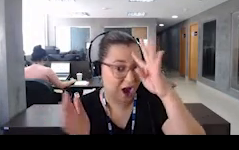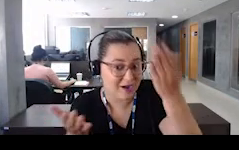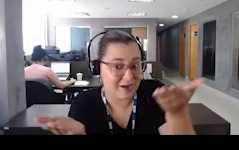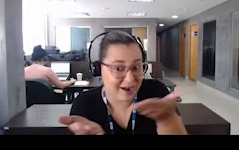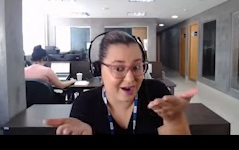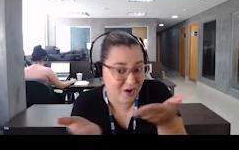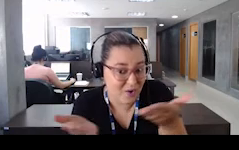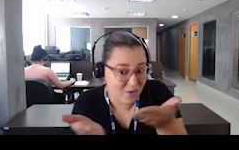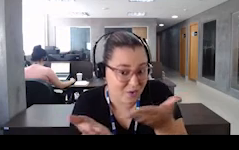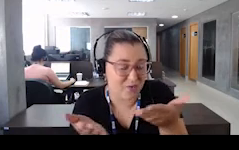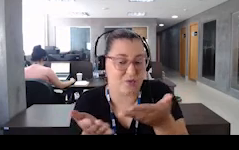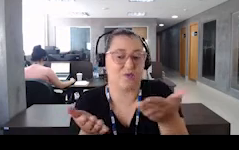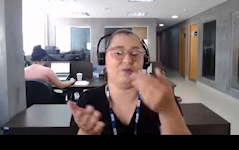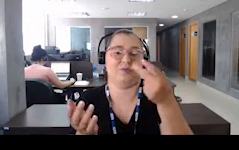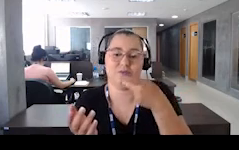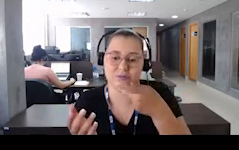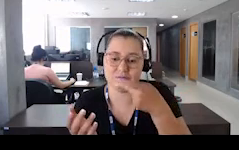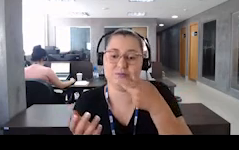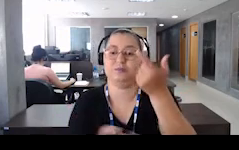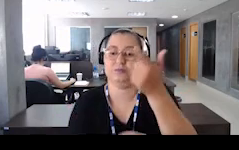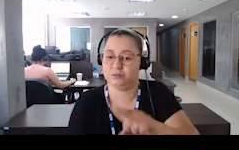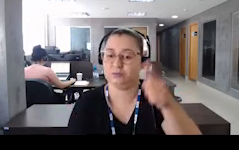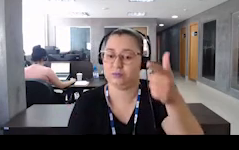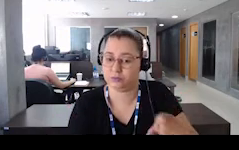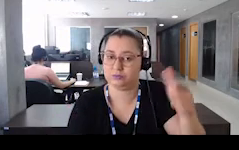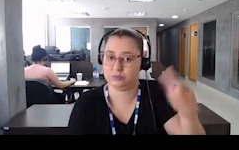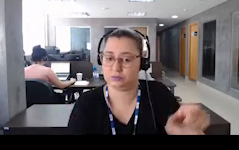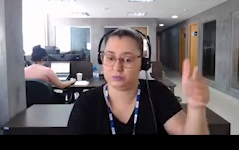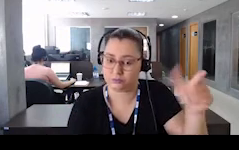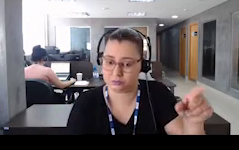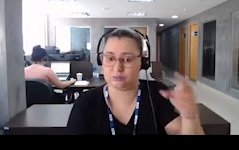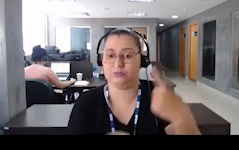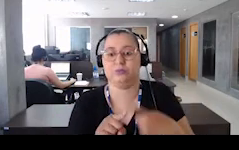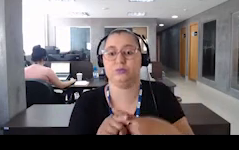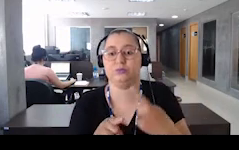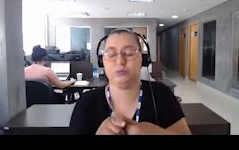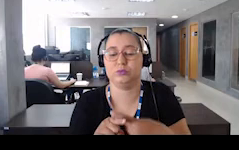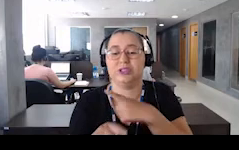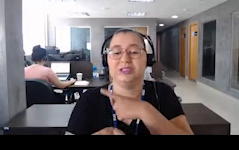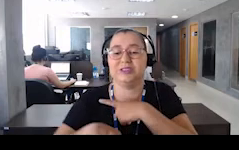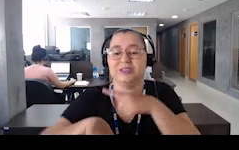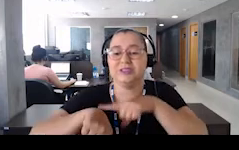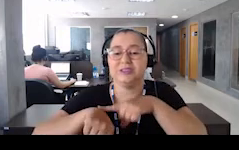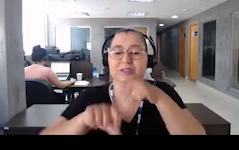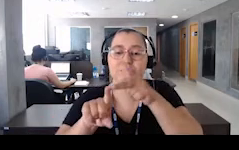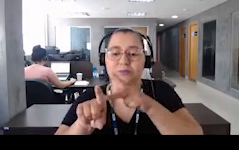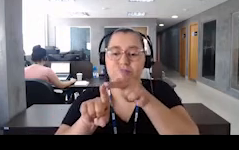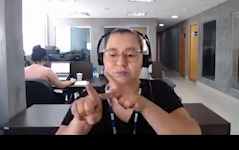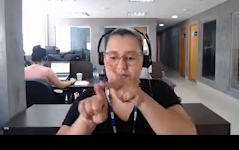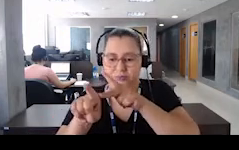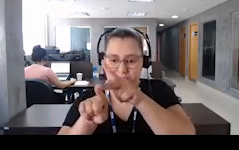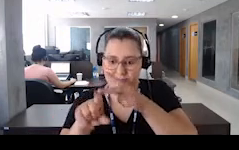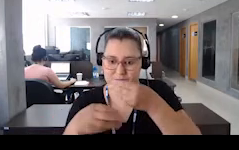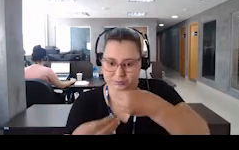até dia 10, né? Eu reforço isso aqui com vocês, por quê? Porque tem um período para vocês